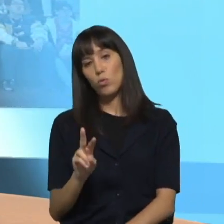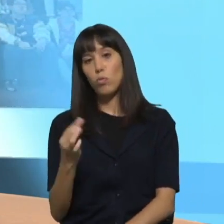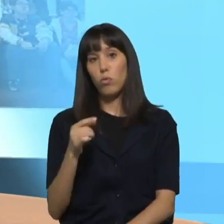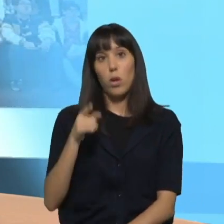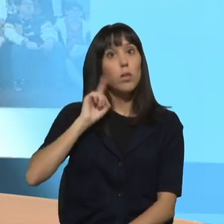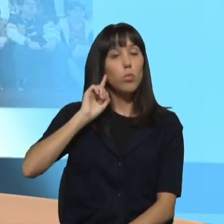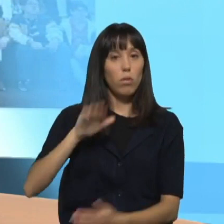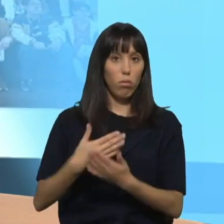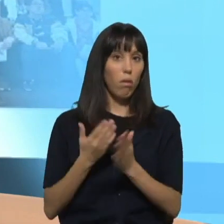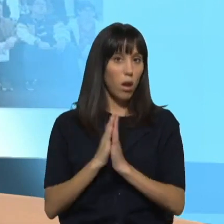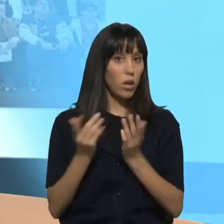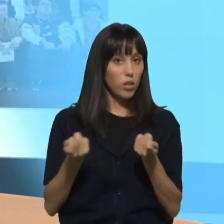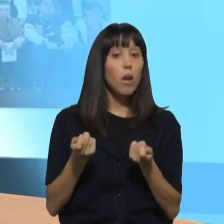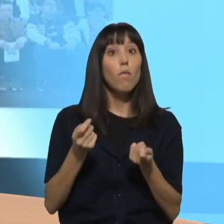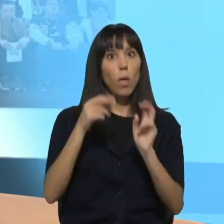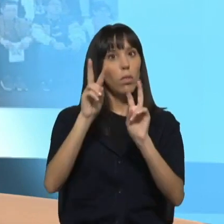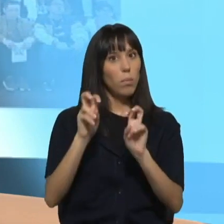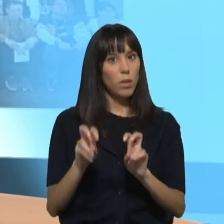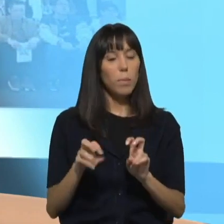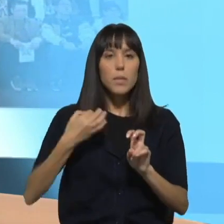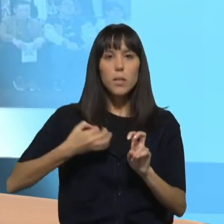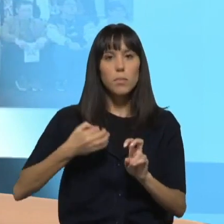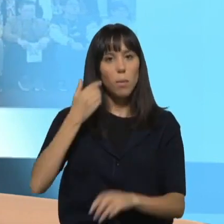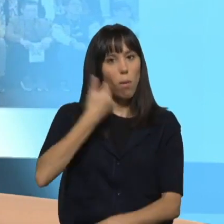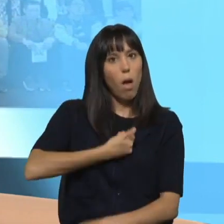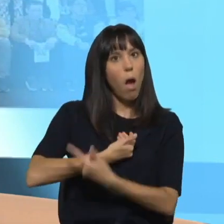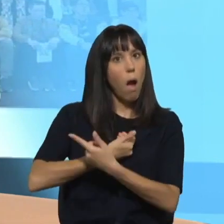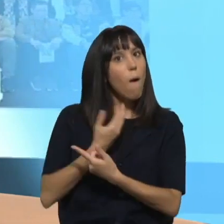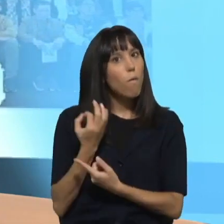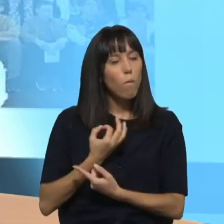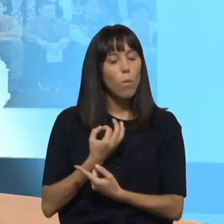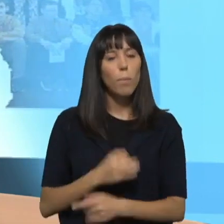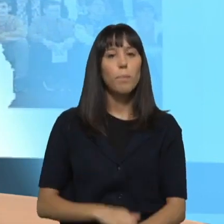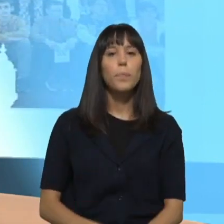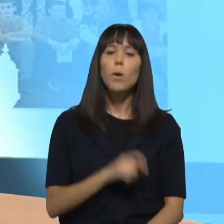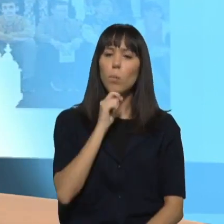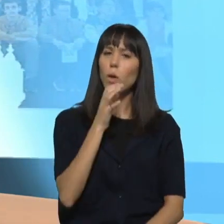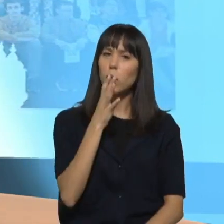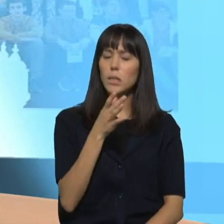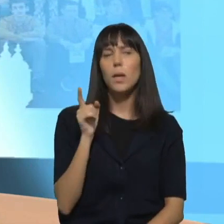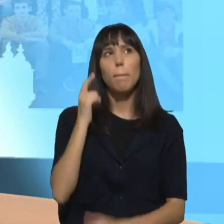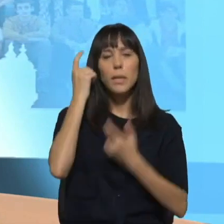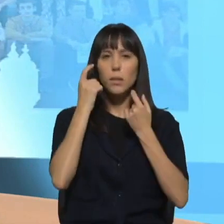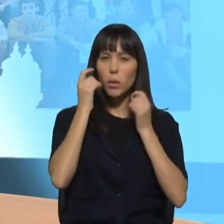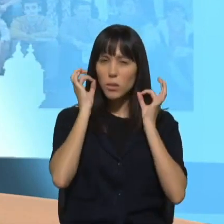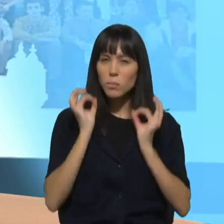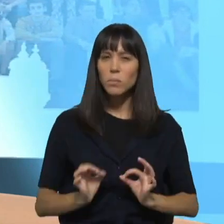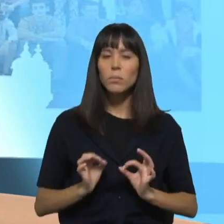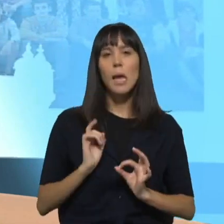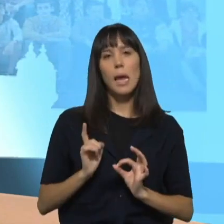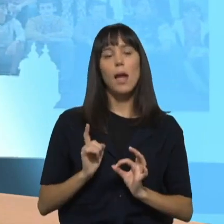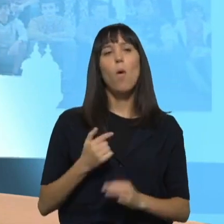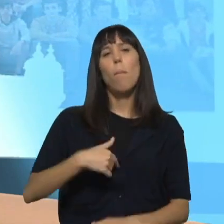Doutrina da Fé. São temas aí também sempre presentes. Podemos afirmar essa rigidez de pensamento de Bento XVI, ou é uma